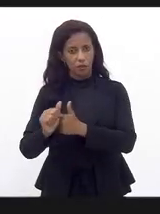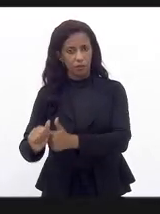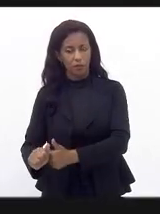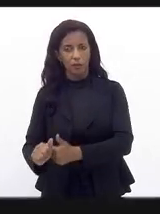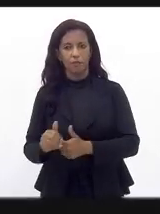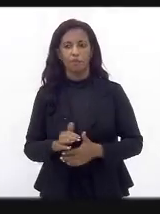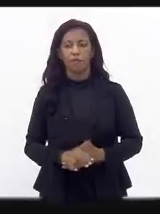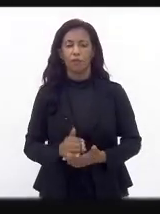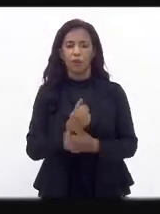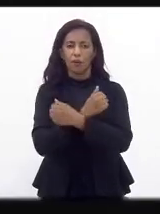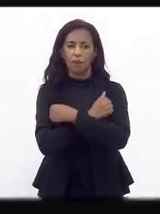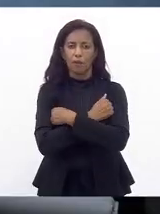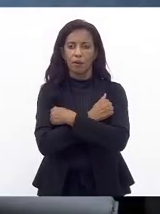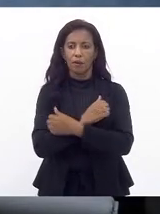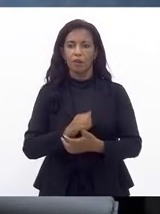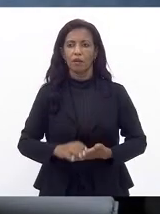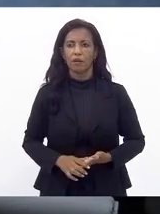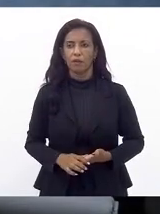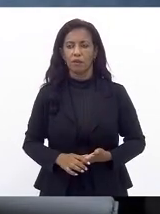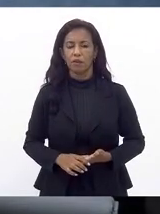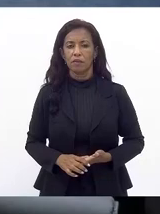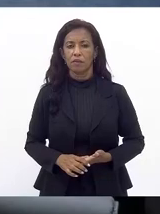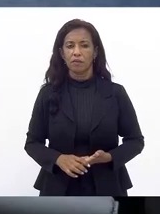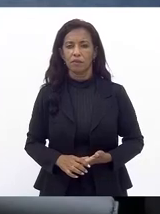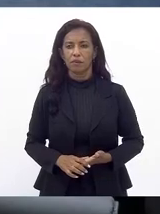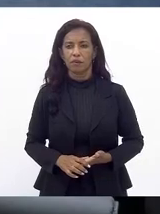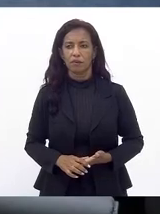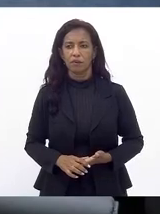acompanharam. Um abraço e um feliz